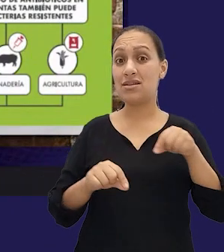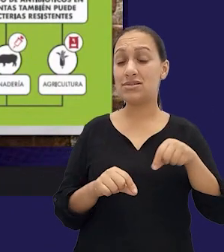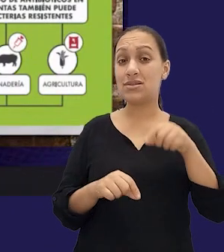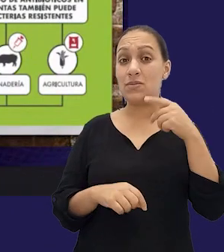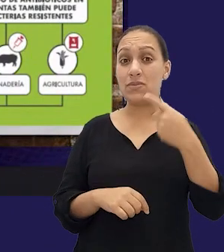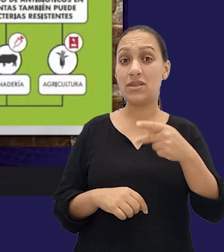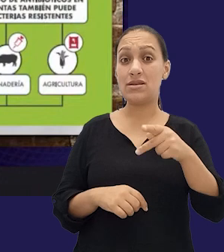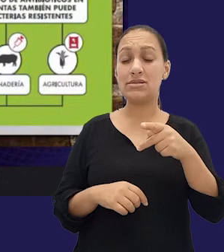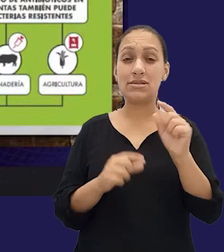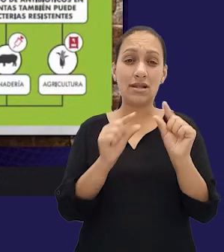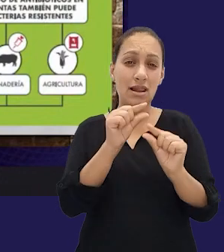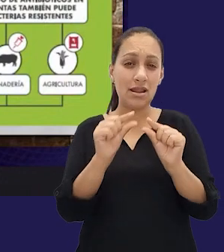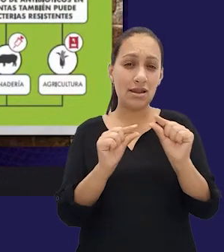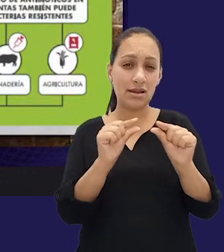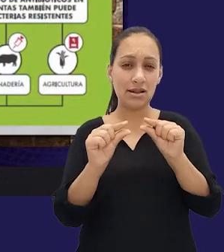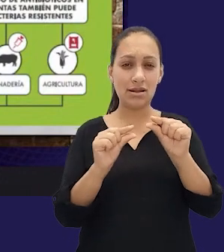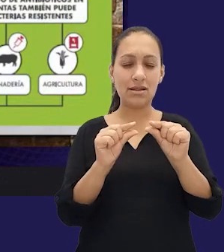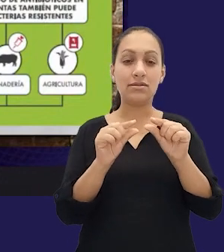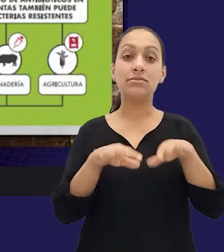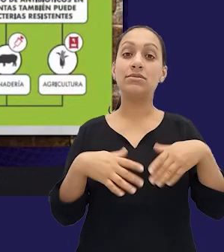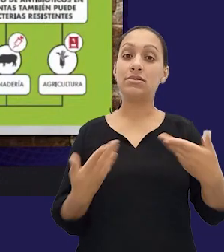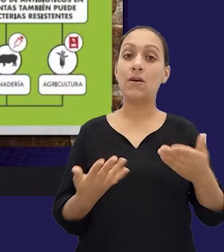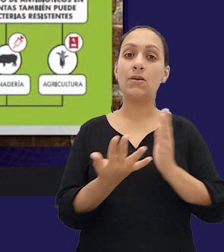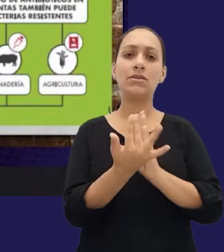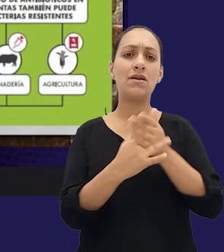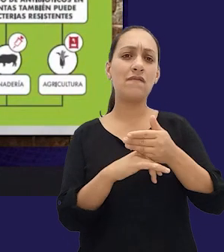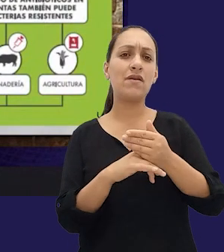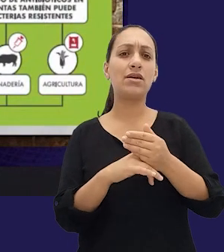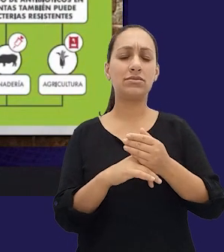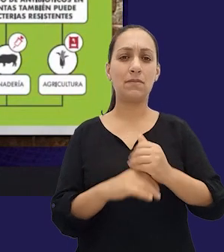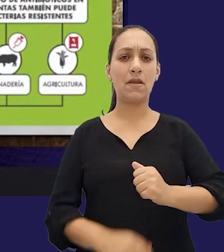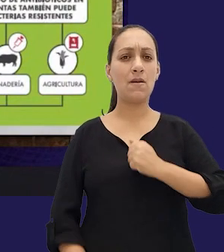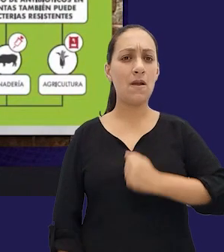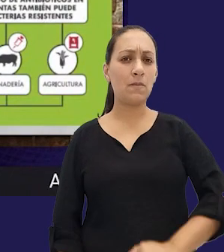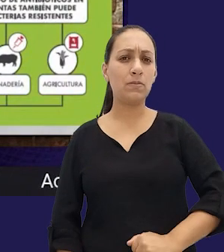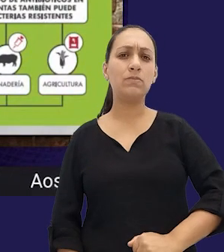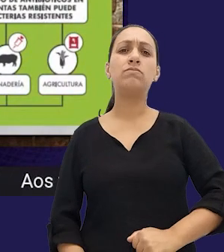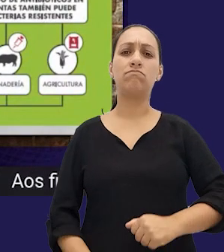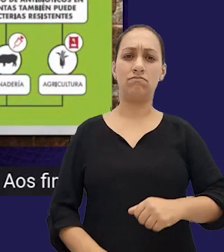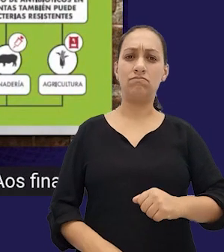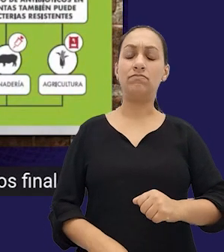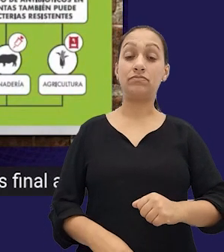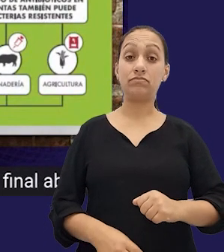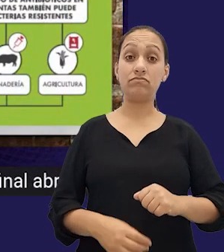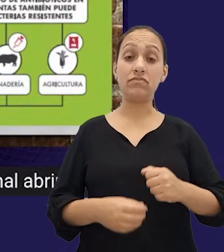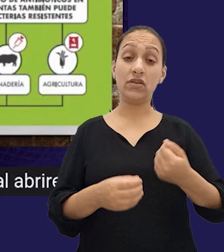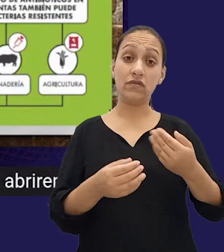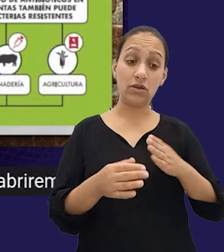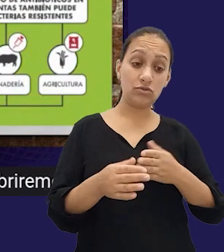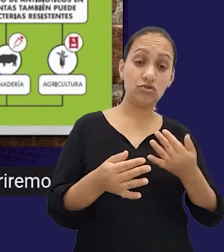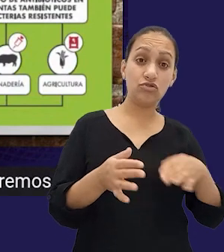desses micro-organismos. Então, através das fezes, né, esses micro-organismos vão chegar até os